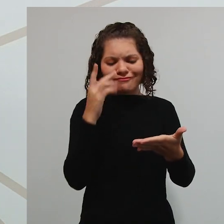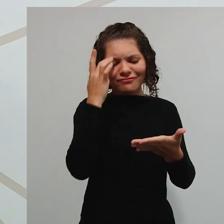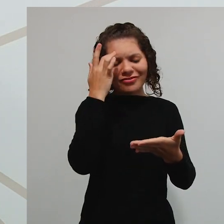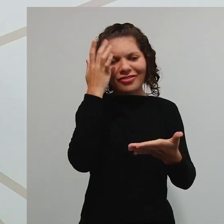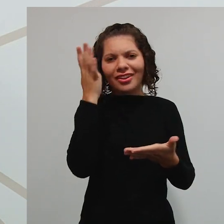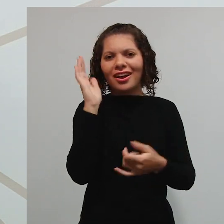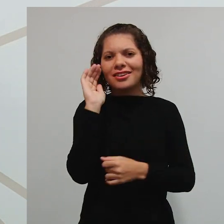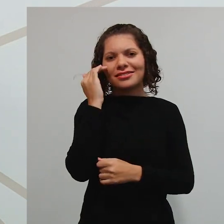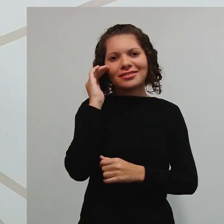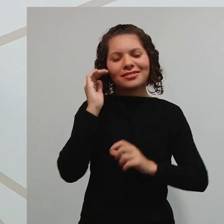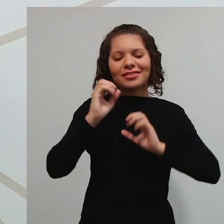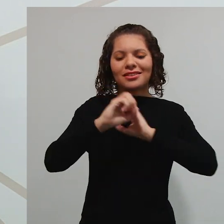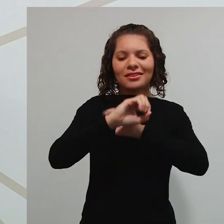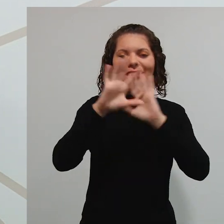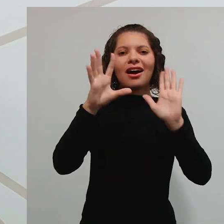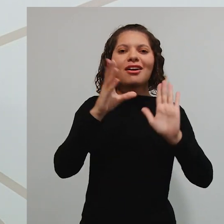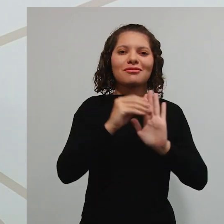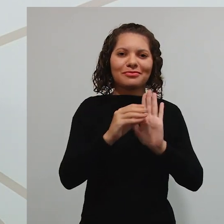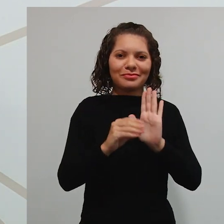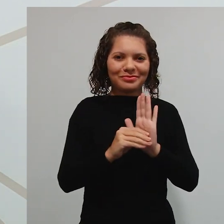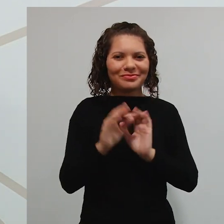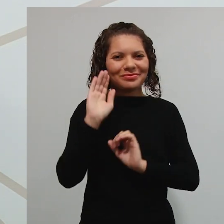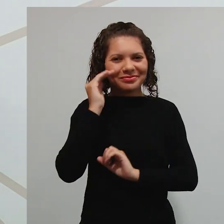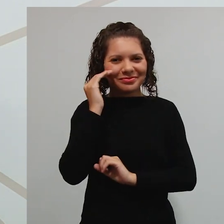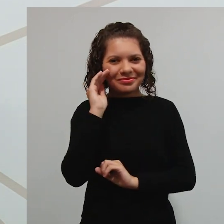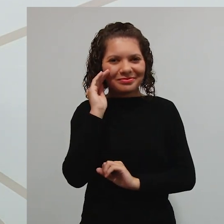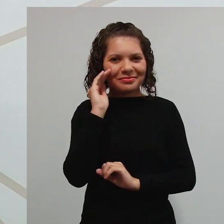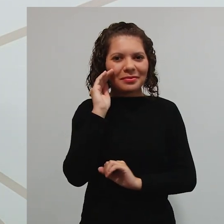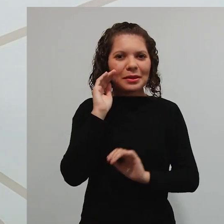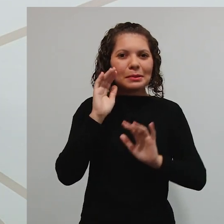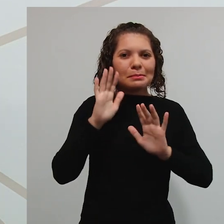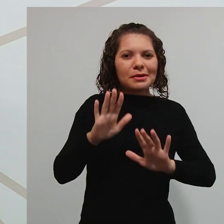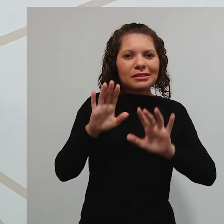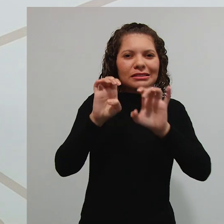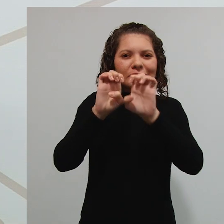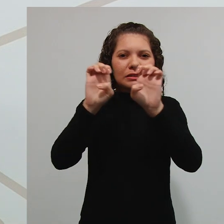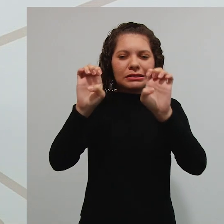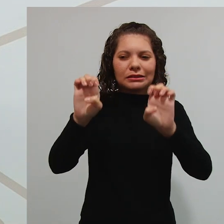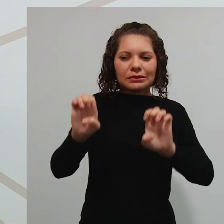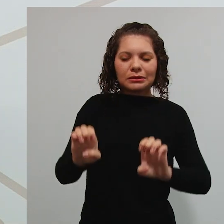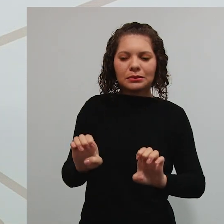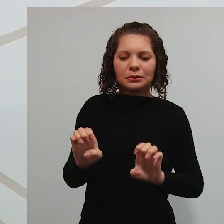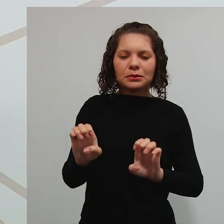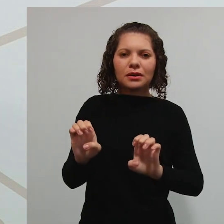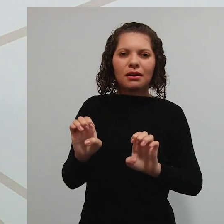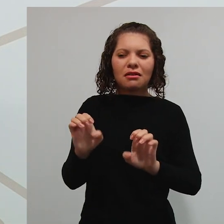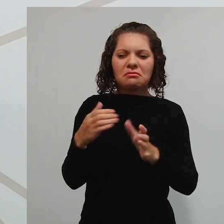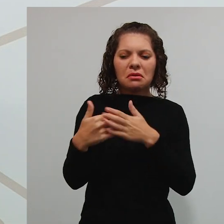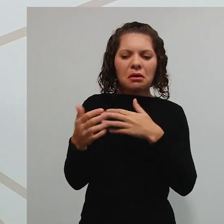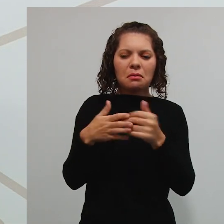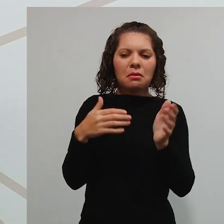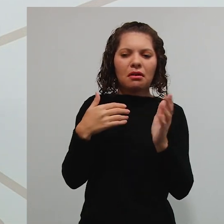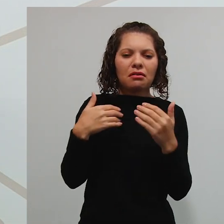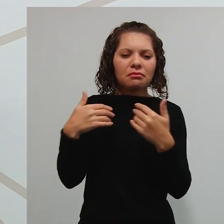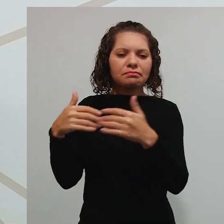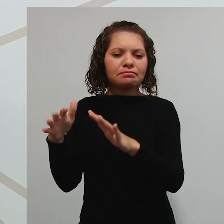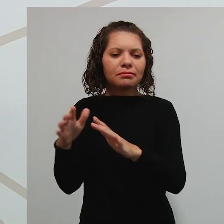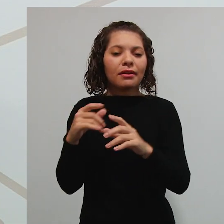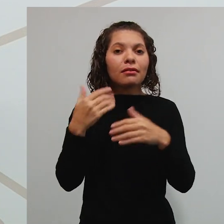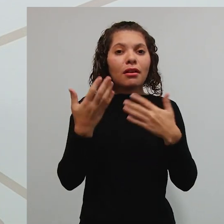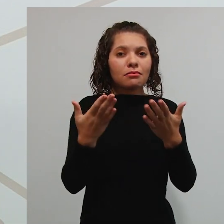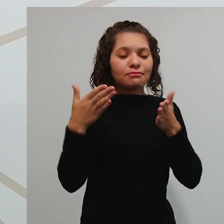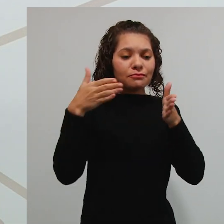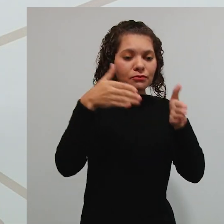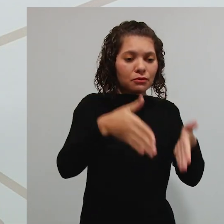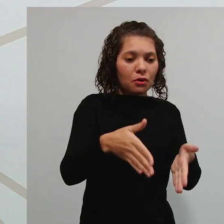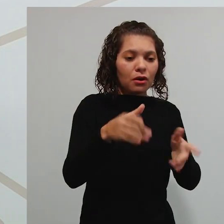de você ler o conteúdo. E se a estrutura, você não se preocupa, não se concentra com a estrutura, você se concentra